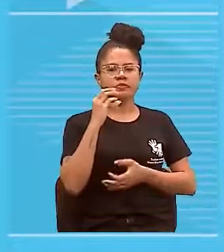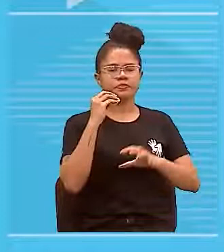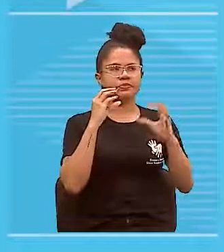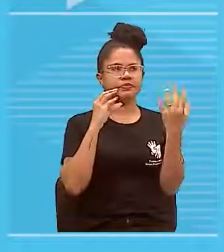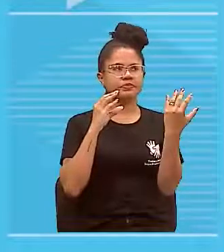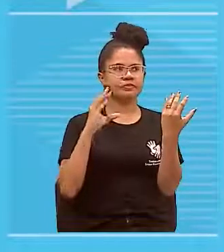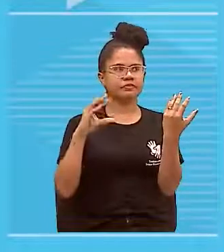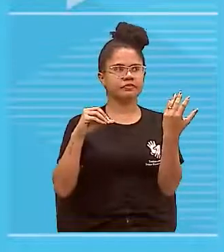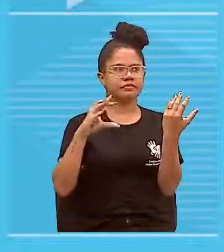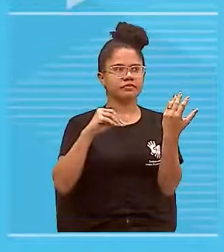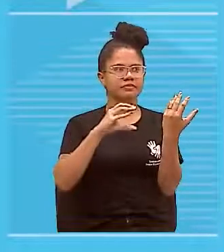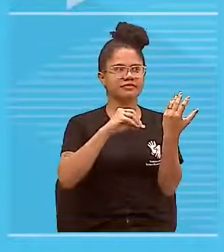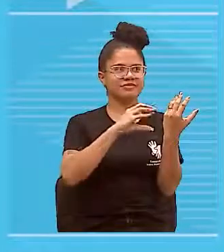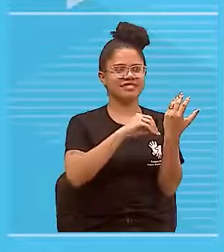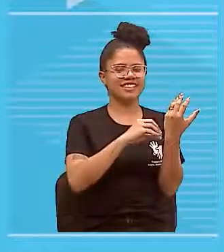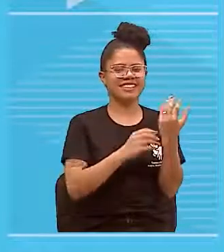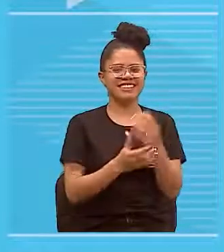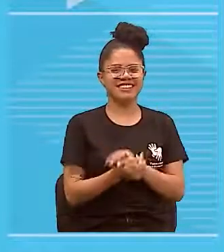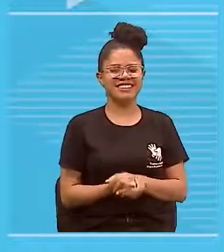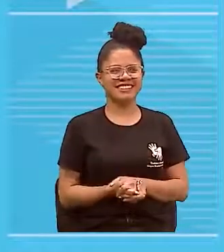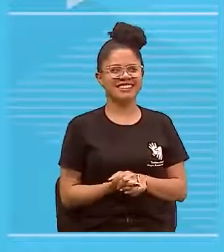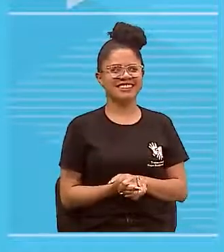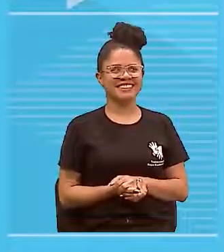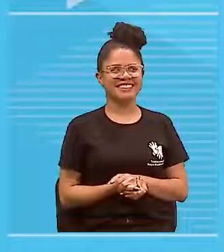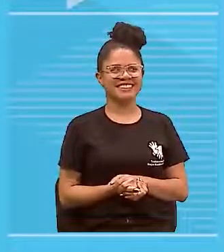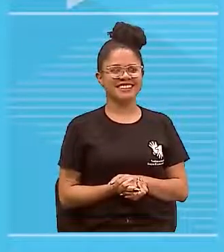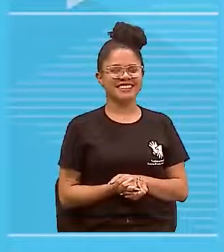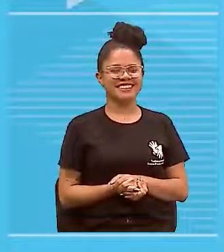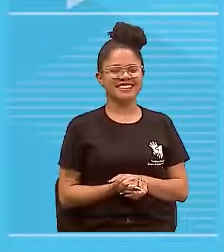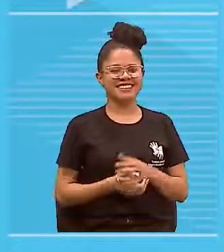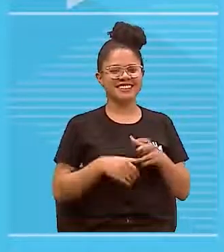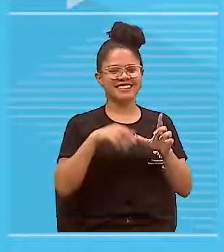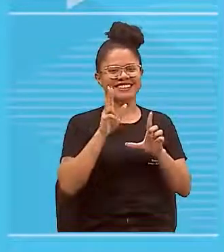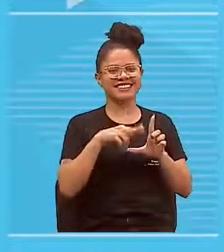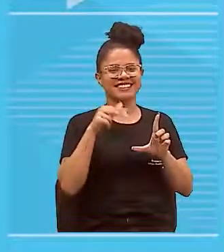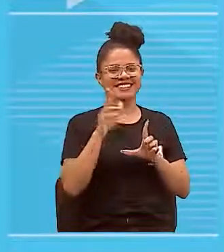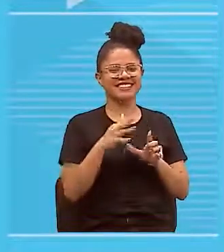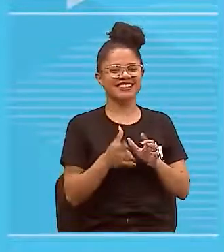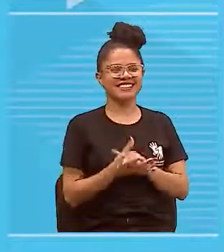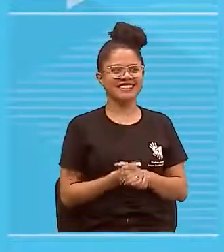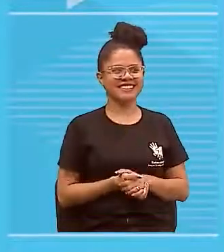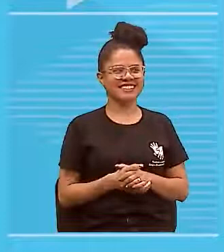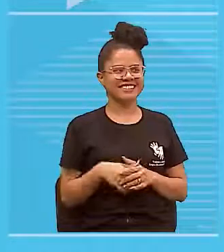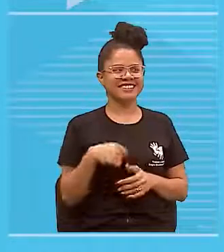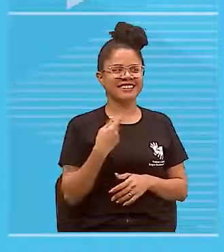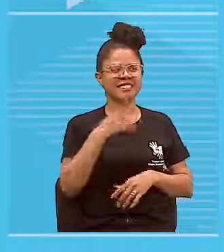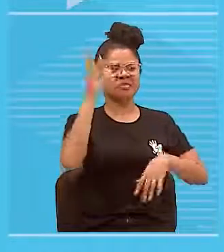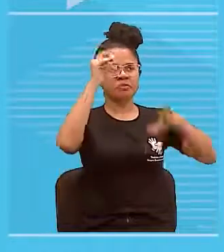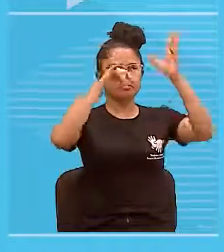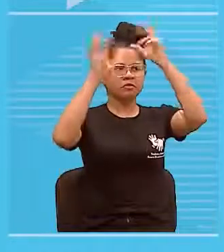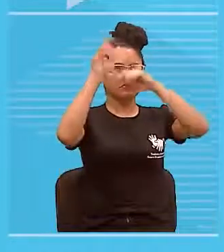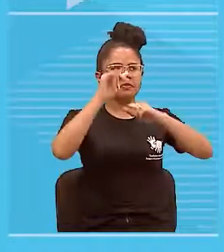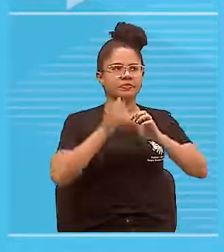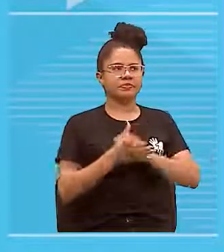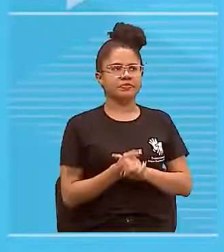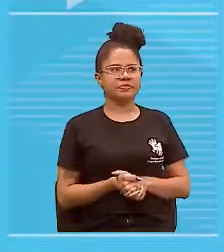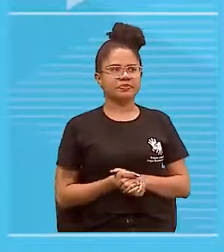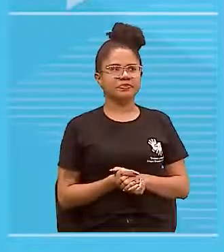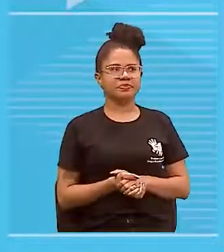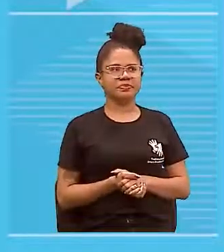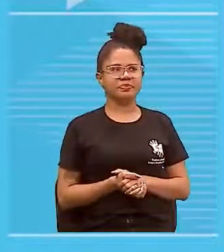Diante, está parecendo um tubarão. Não sei desenhar peixe assim, não. Deixa eu fazer aquele basicão que a gente aprende criança, ó.